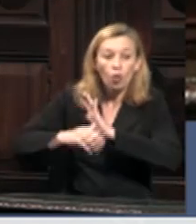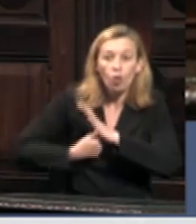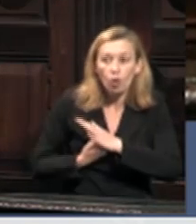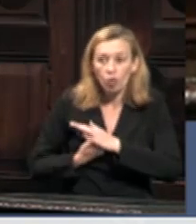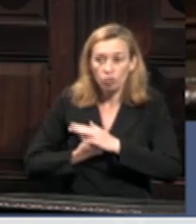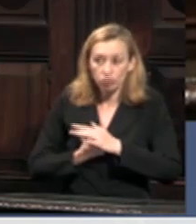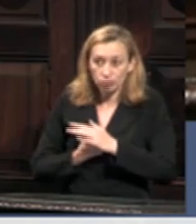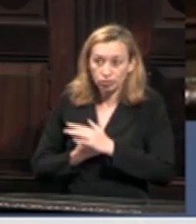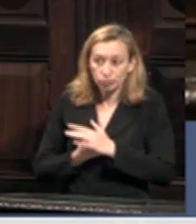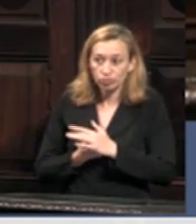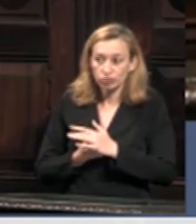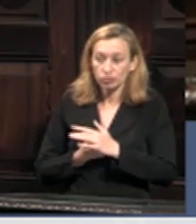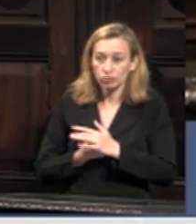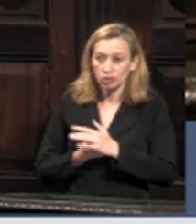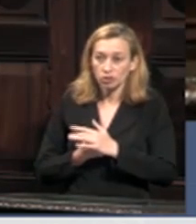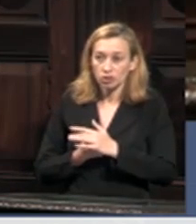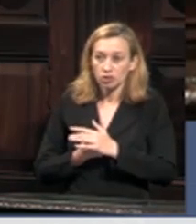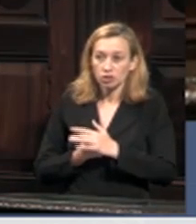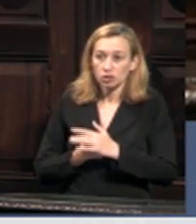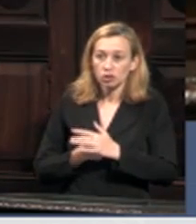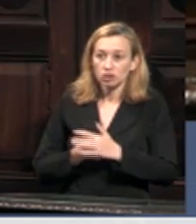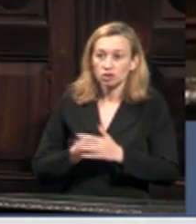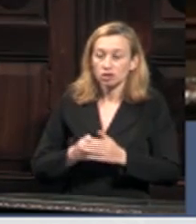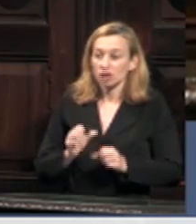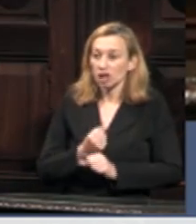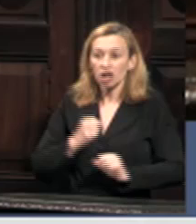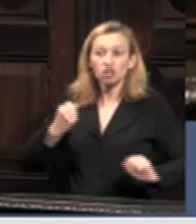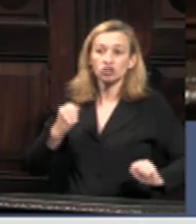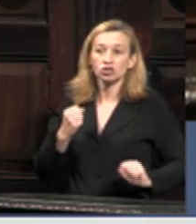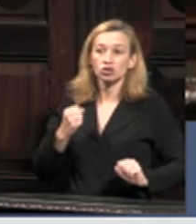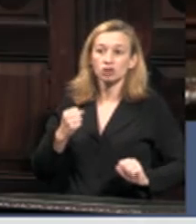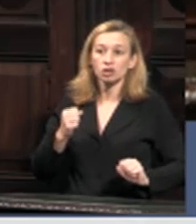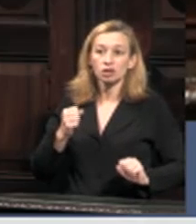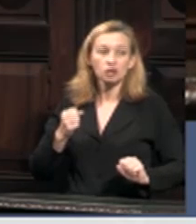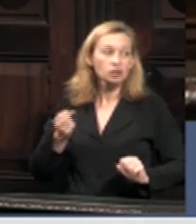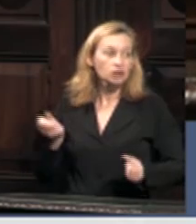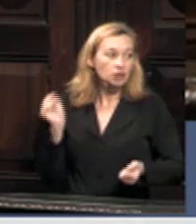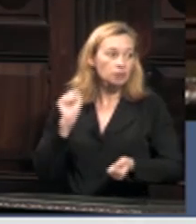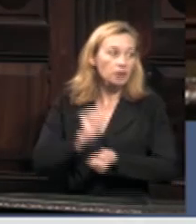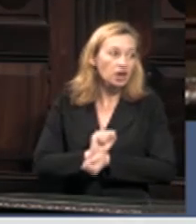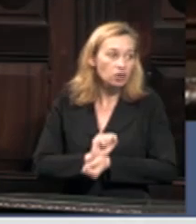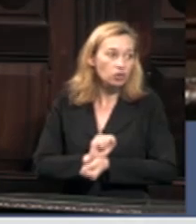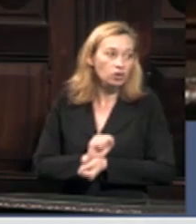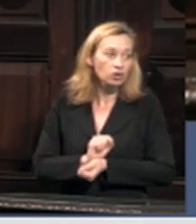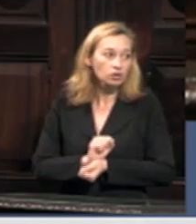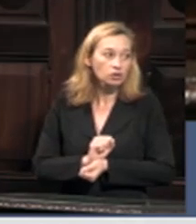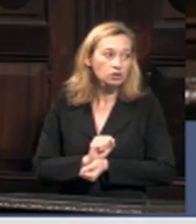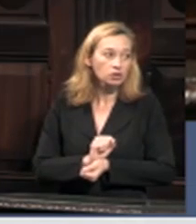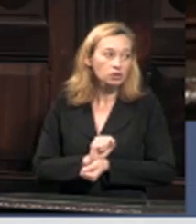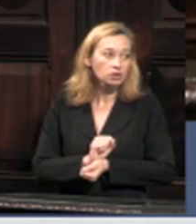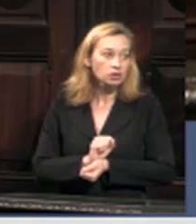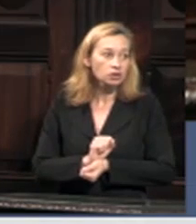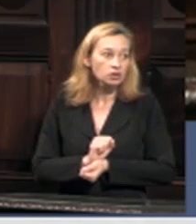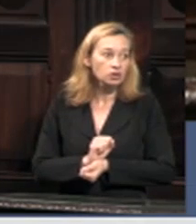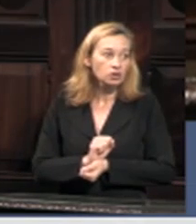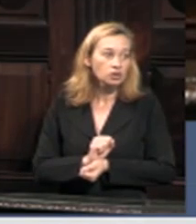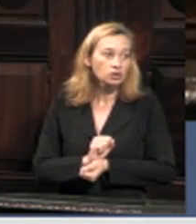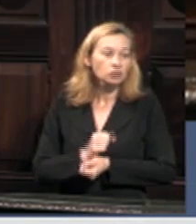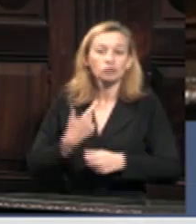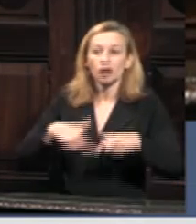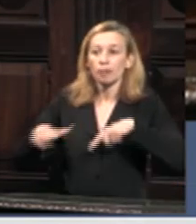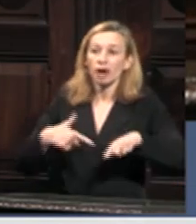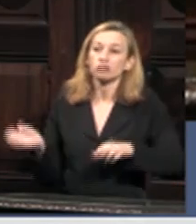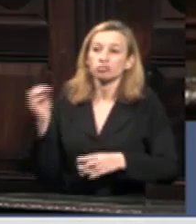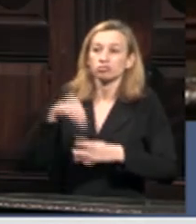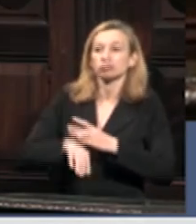públicas estratosférico, bilionário, que paralisou por completo as atividades do Estado do Rio de